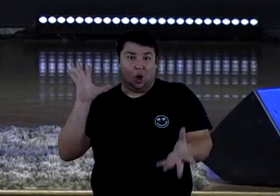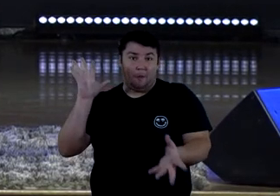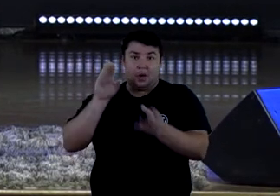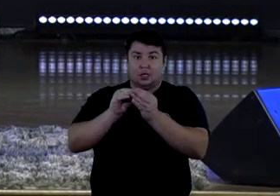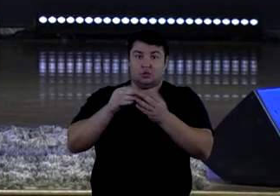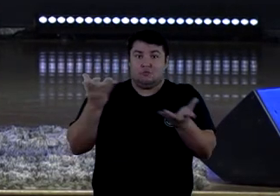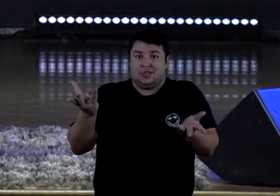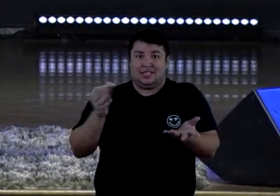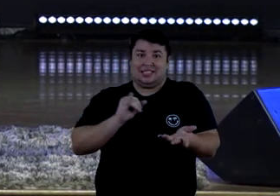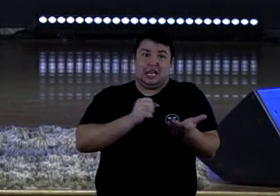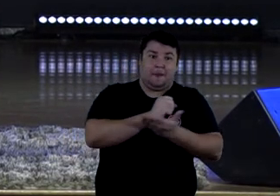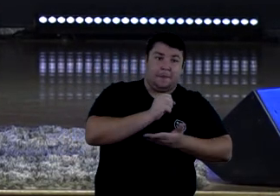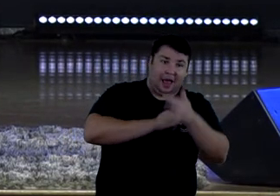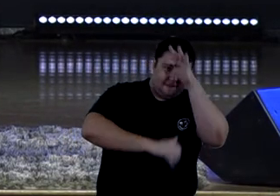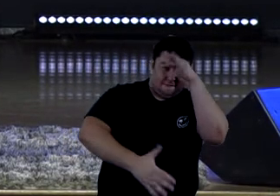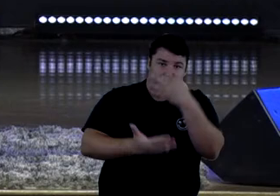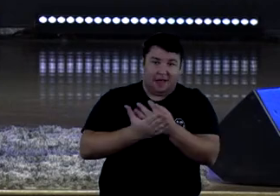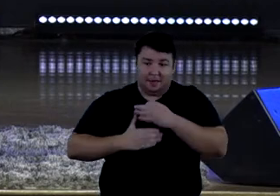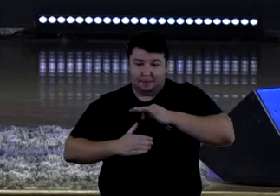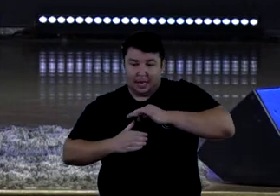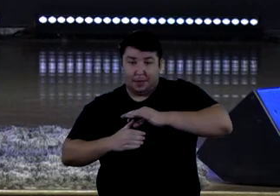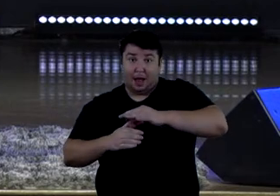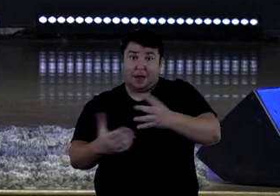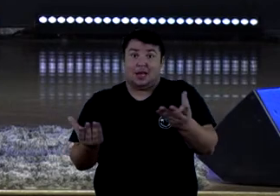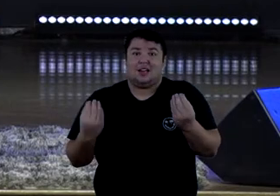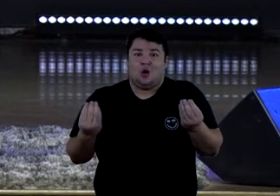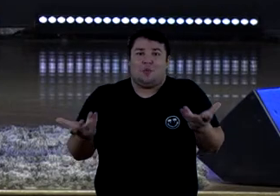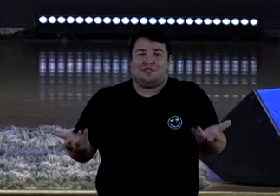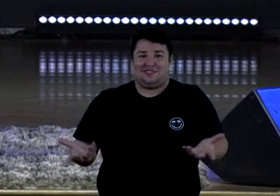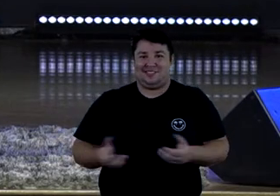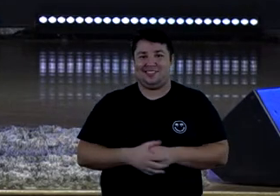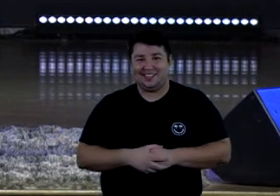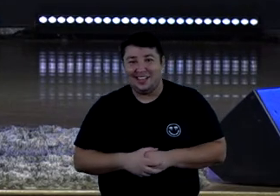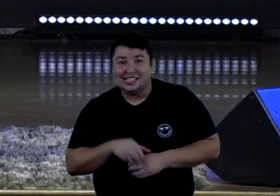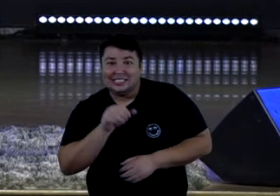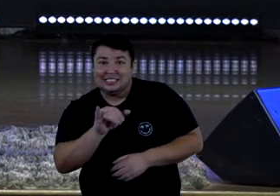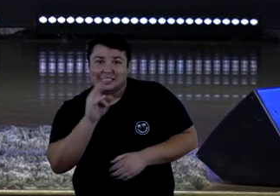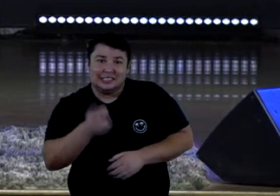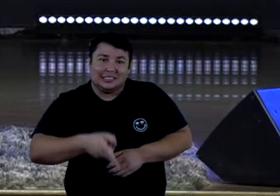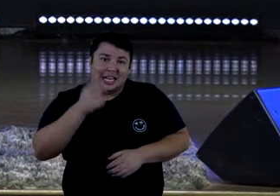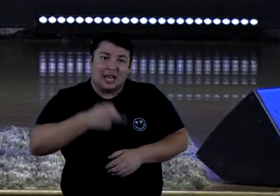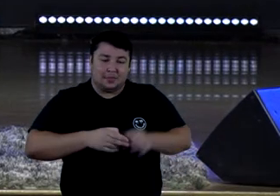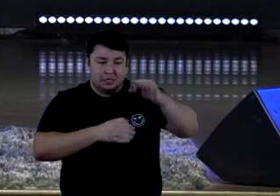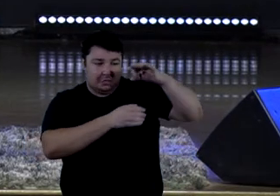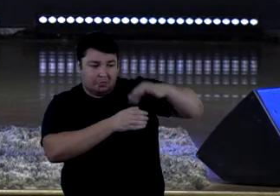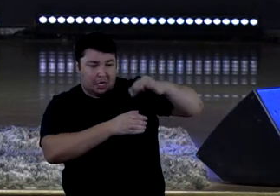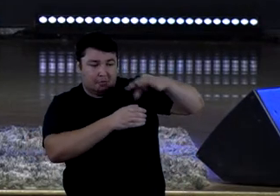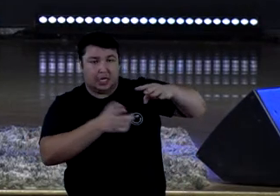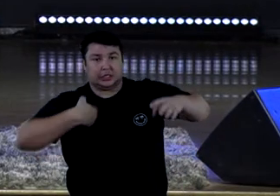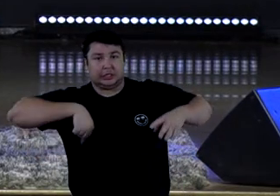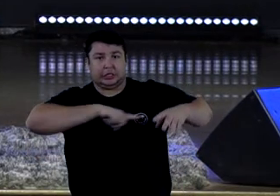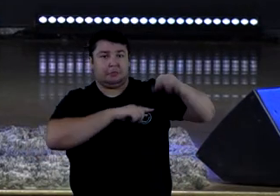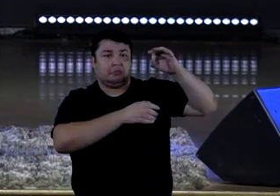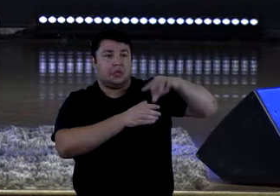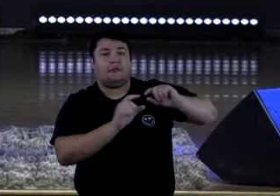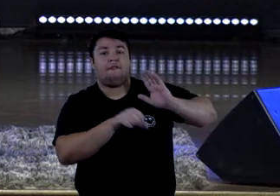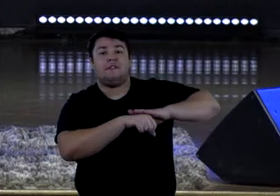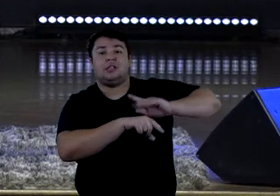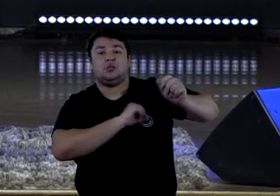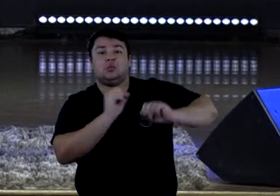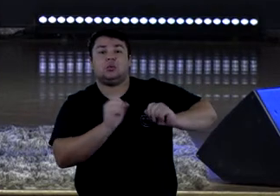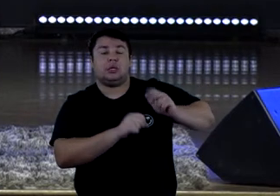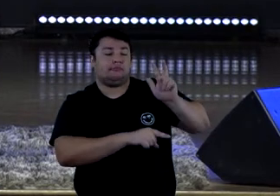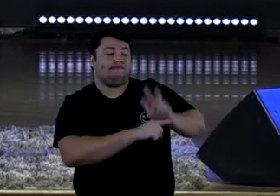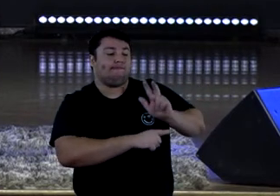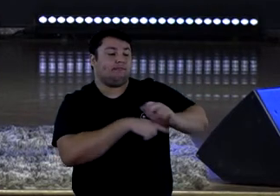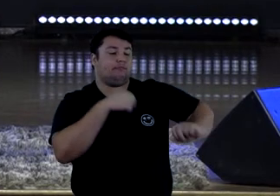não é debaixo de fé e de semeadura. Então, sempre a semente que nós plantamos, ela